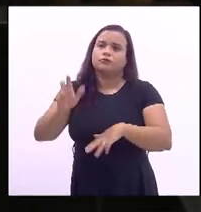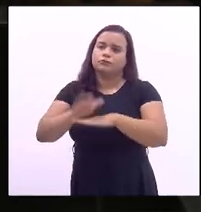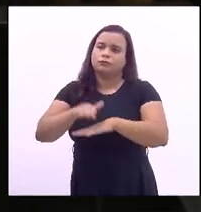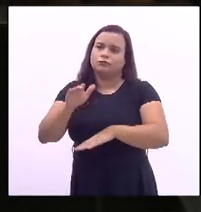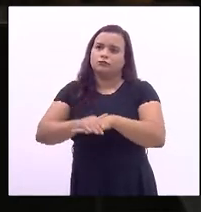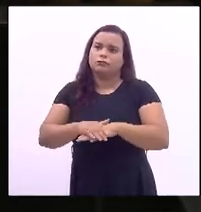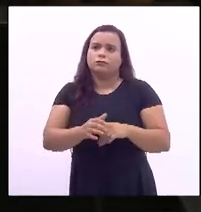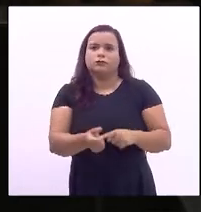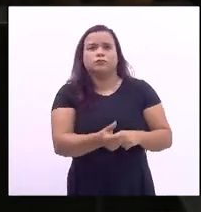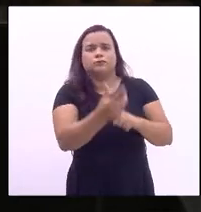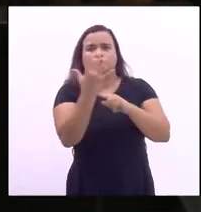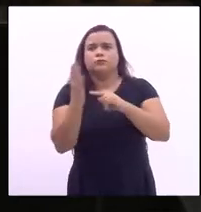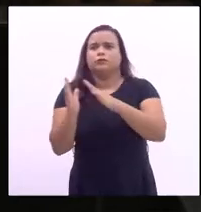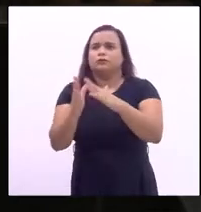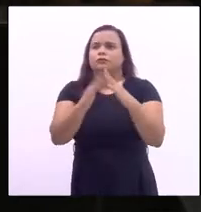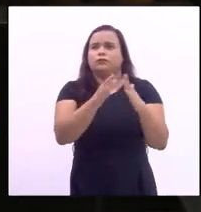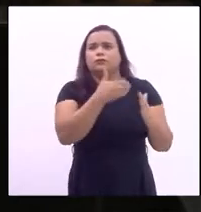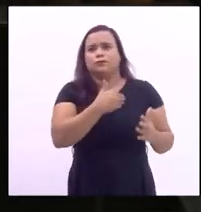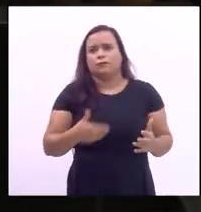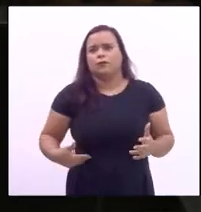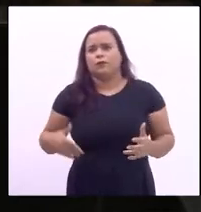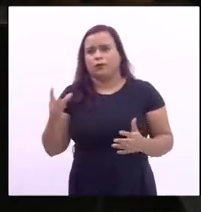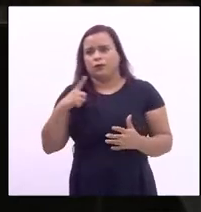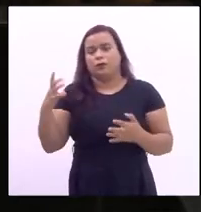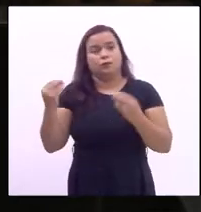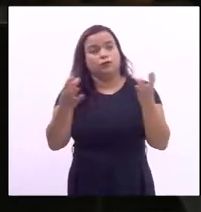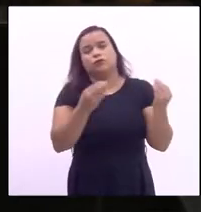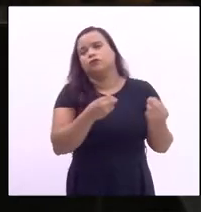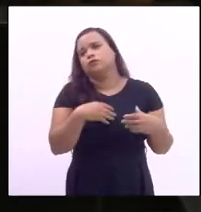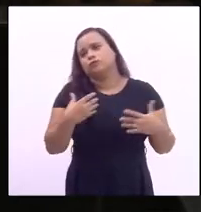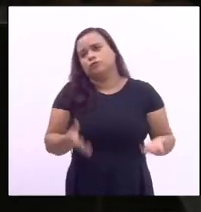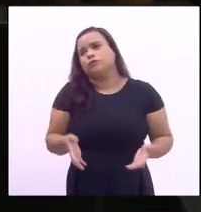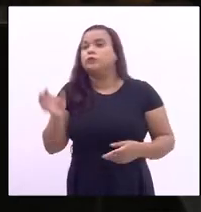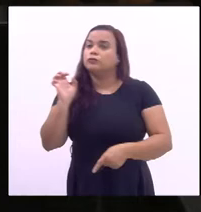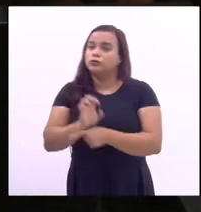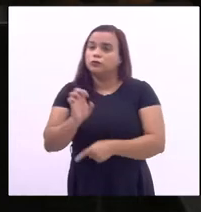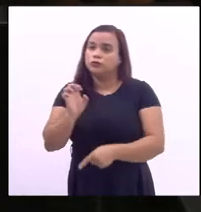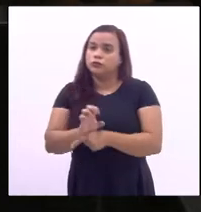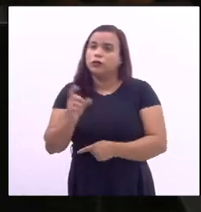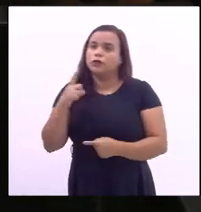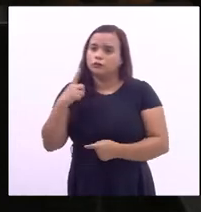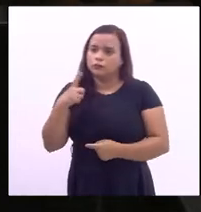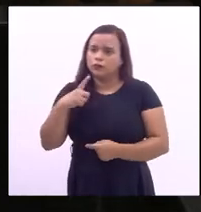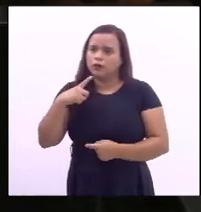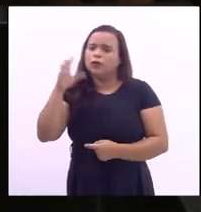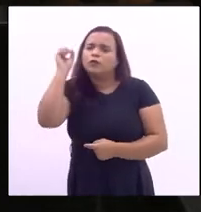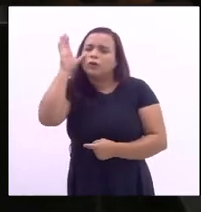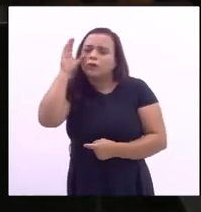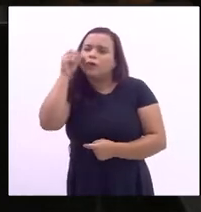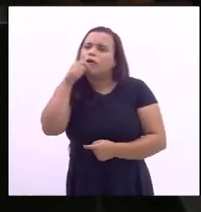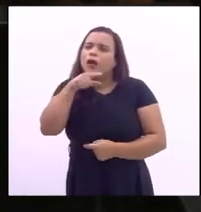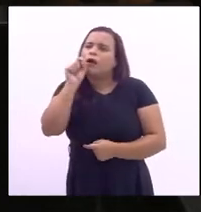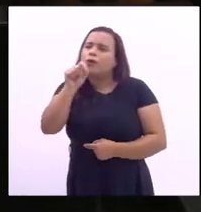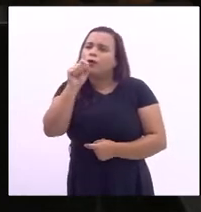ver com a quantidade absurda de imóveis públicos que nós temos e o estado ele tem uma coisa curiosa quando a gente na